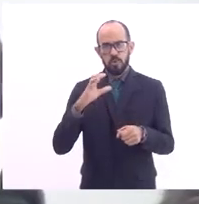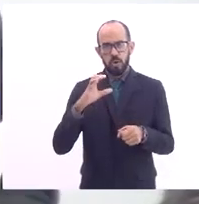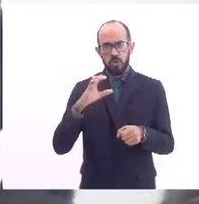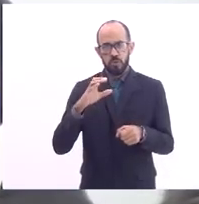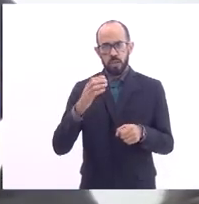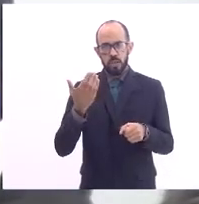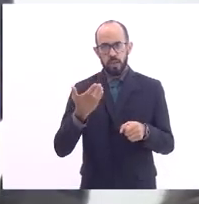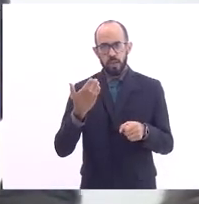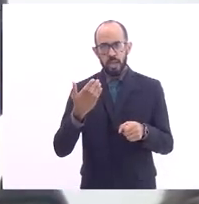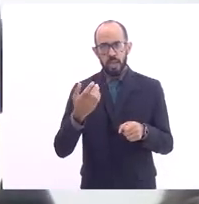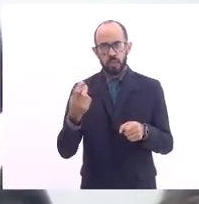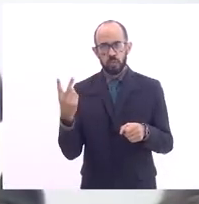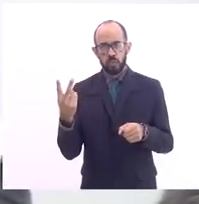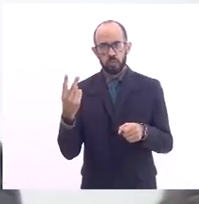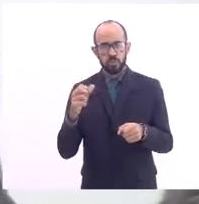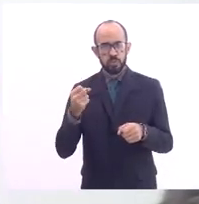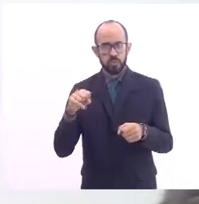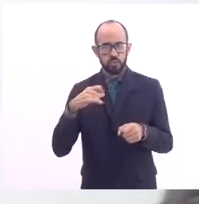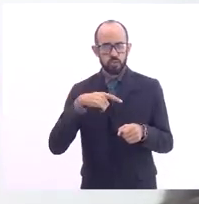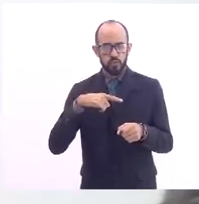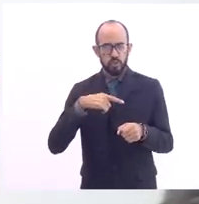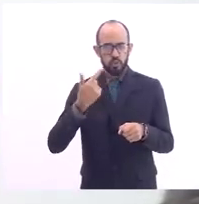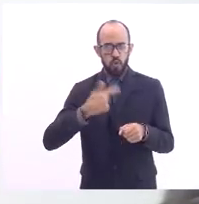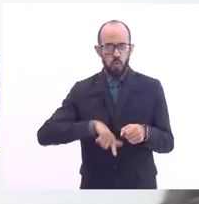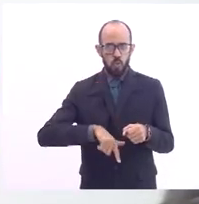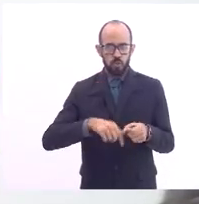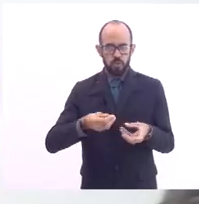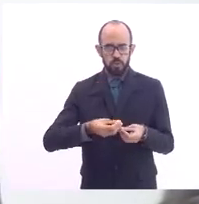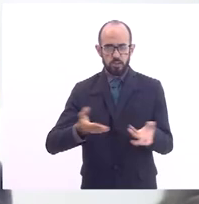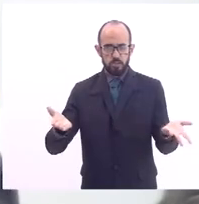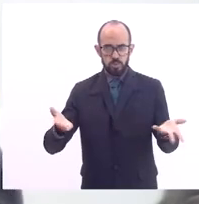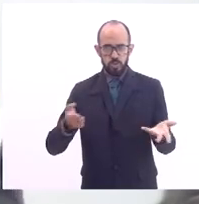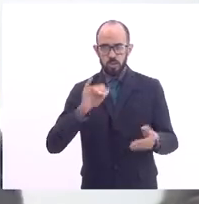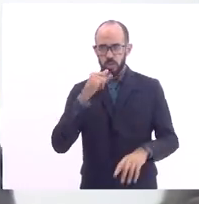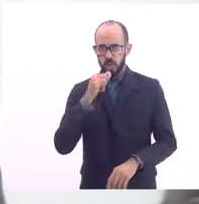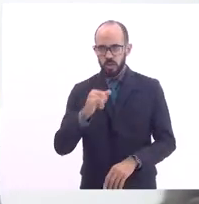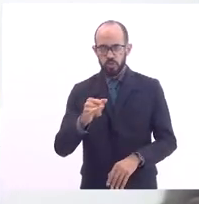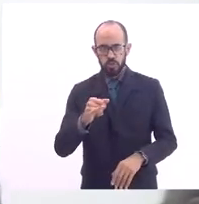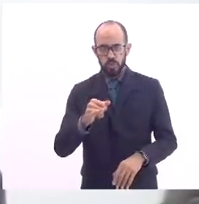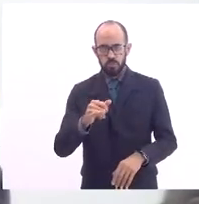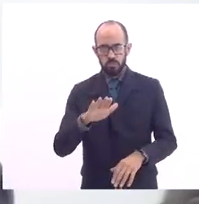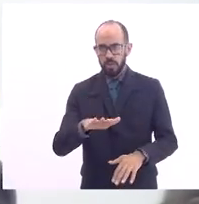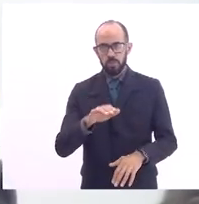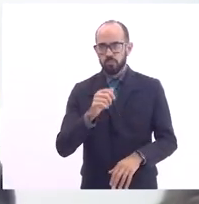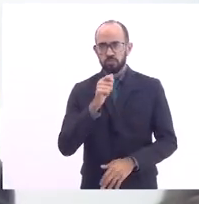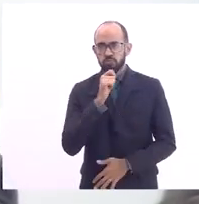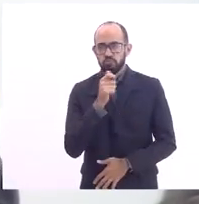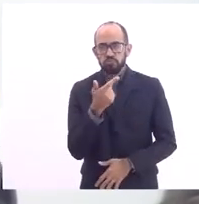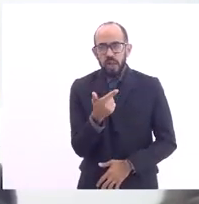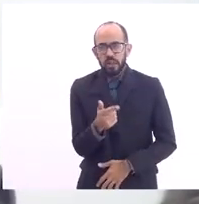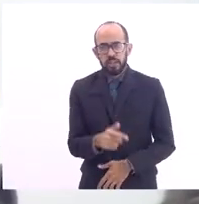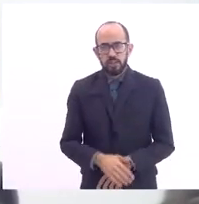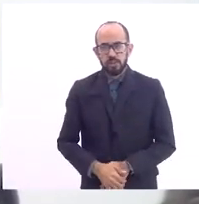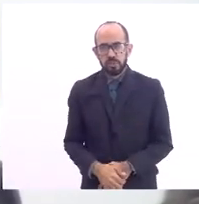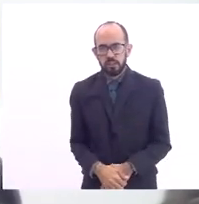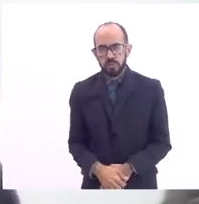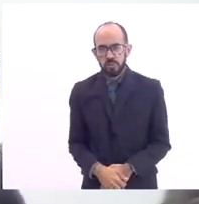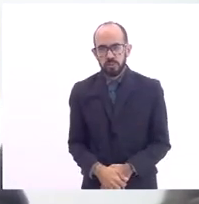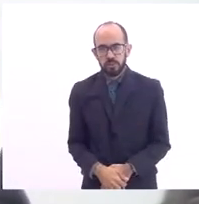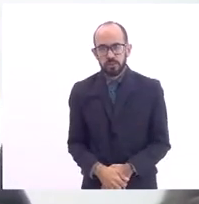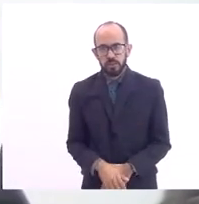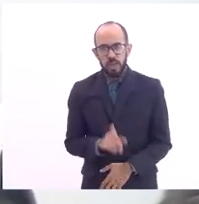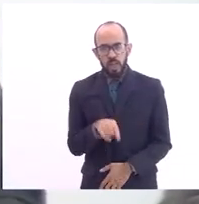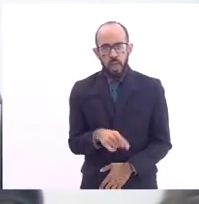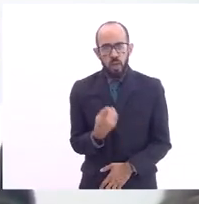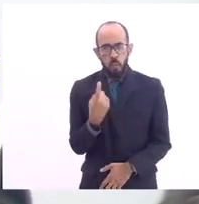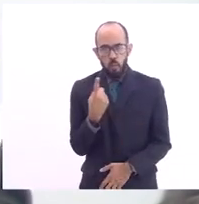famosa concorrência, tivesse outra distribuidora de energia elétrica, mas não tem. Não tem. É